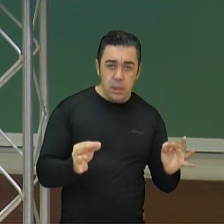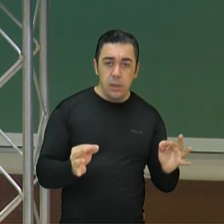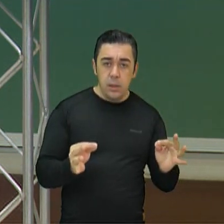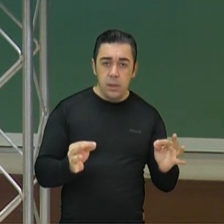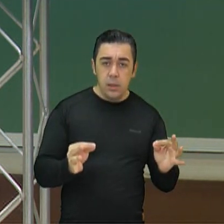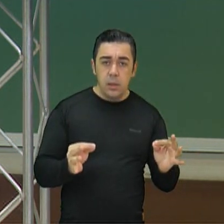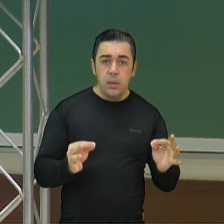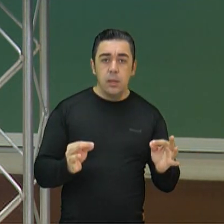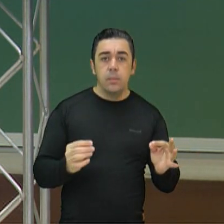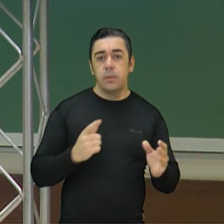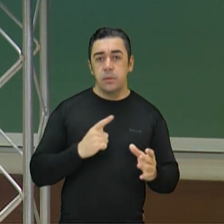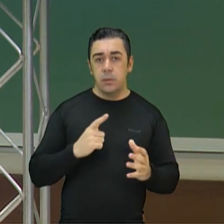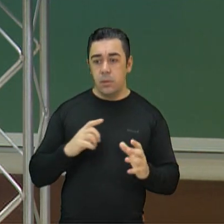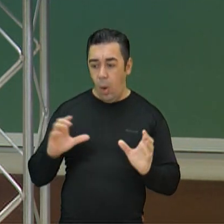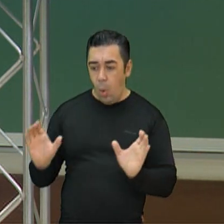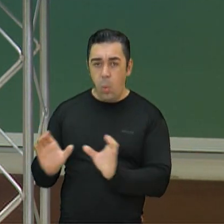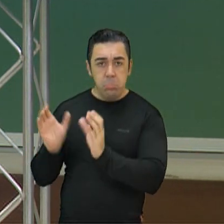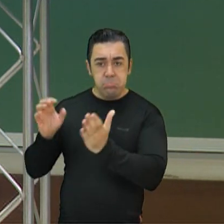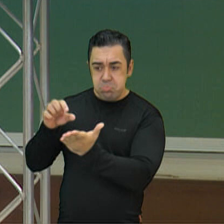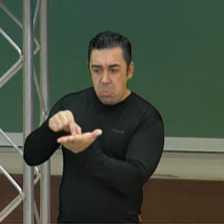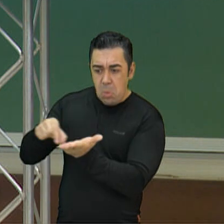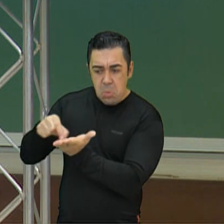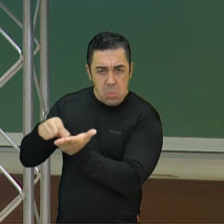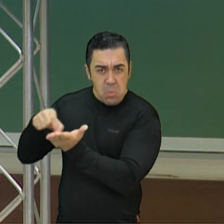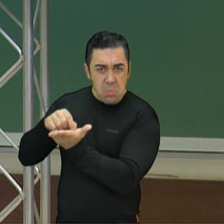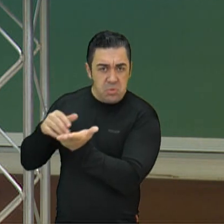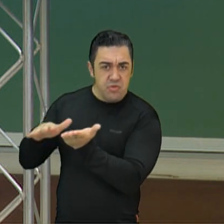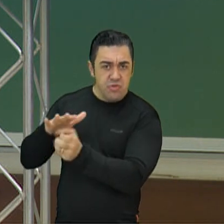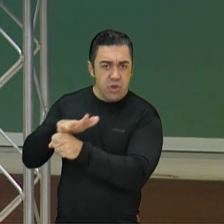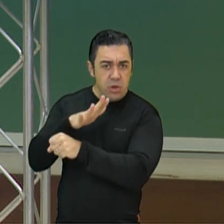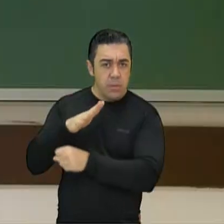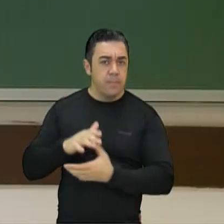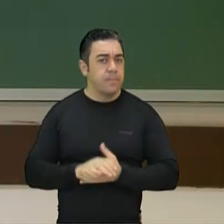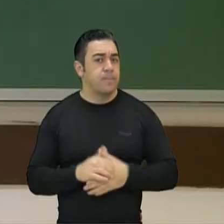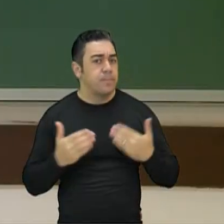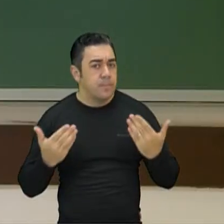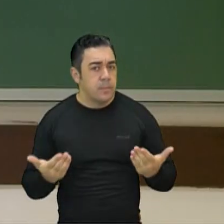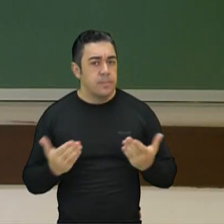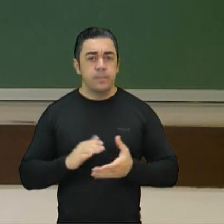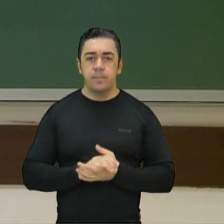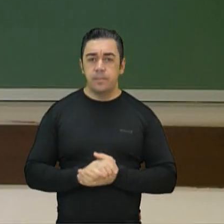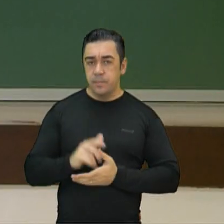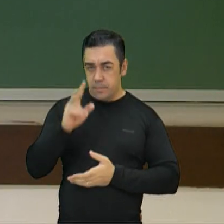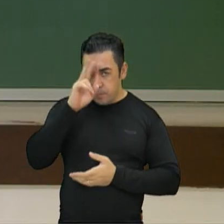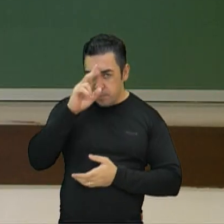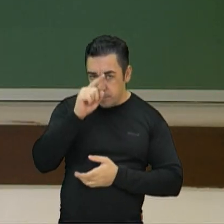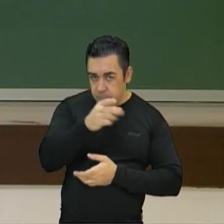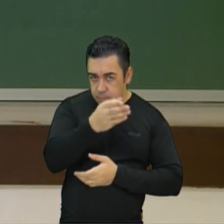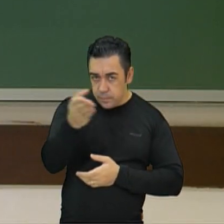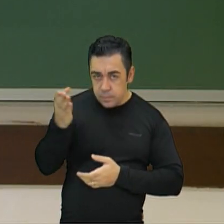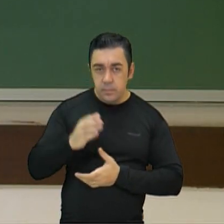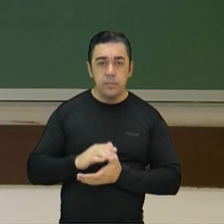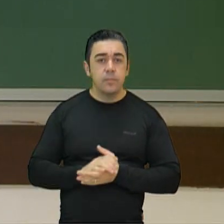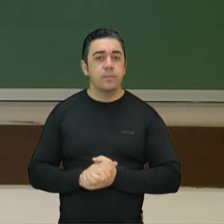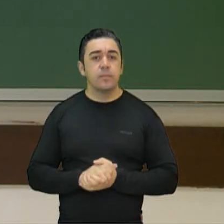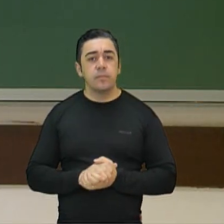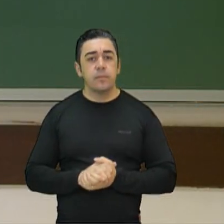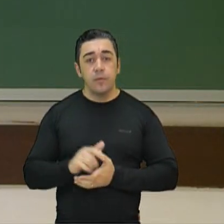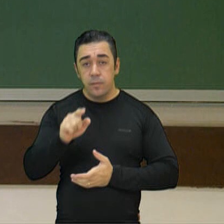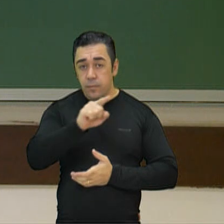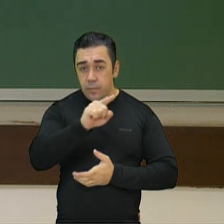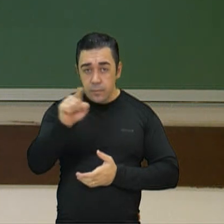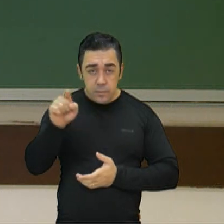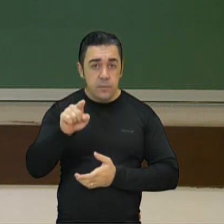entre o circuito simples e os complexos. Então, lembrando só, pessoal, que